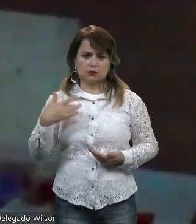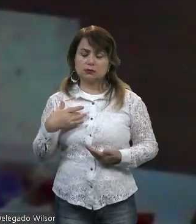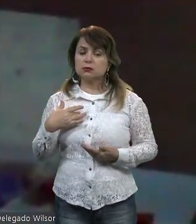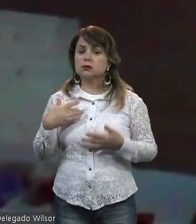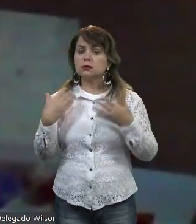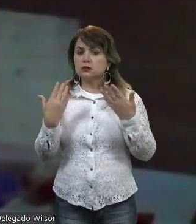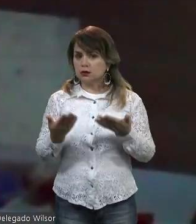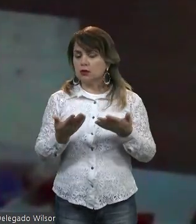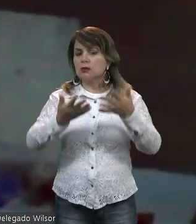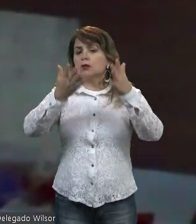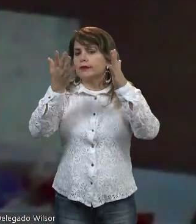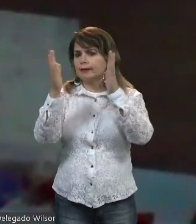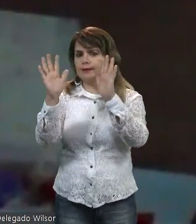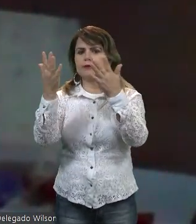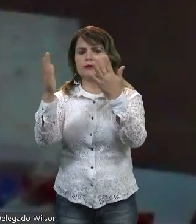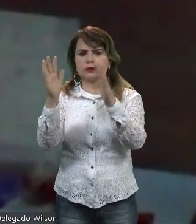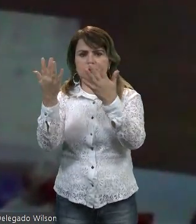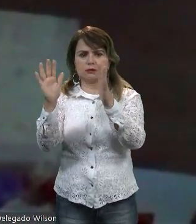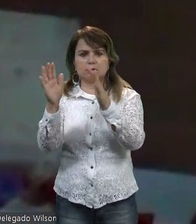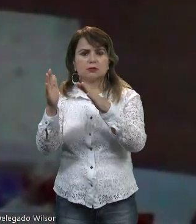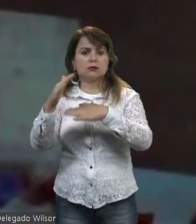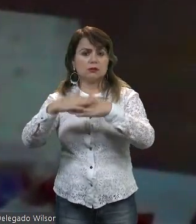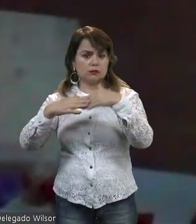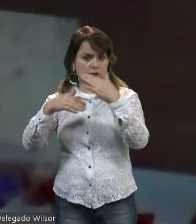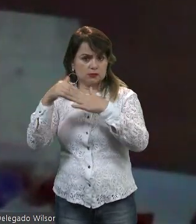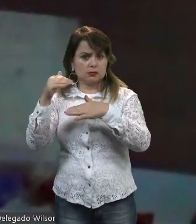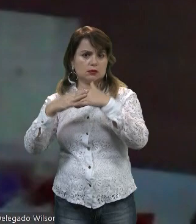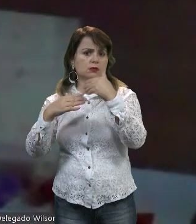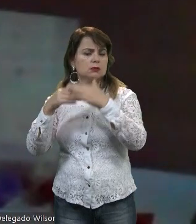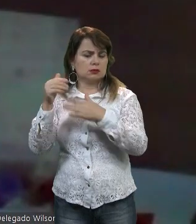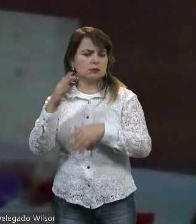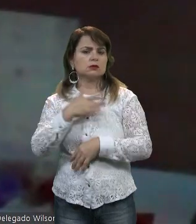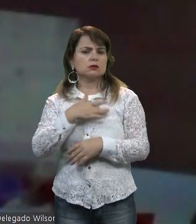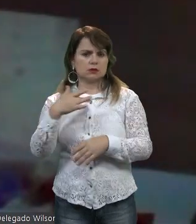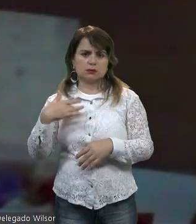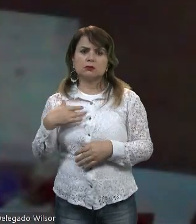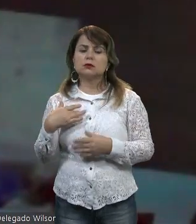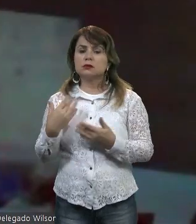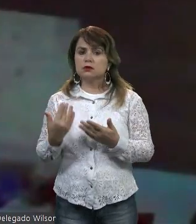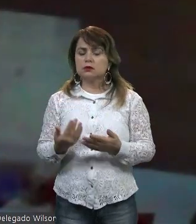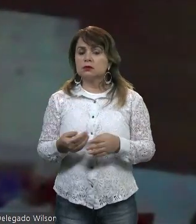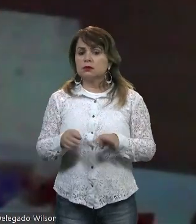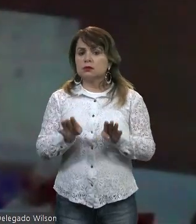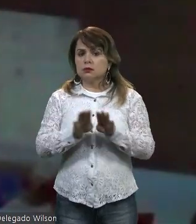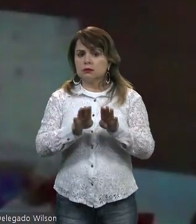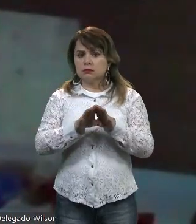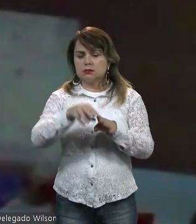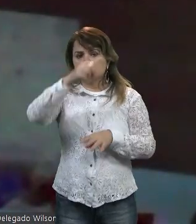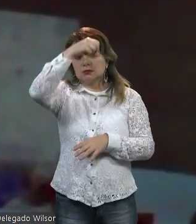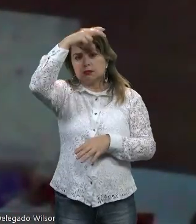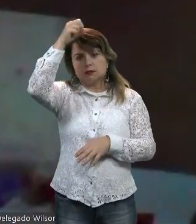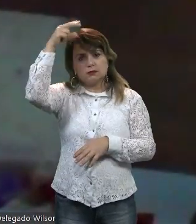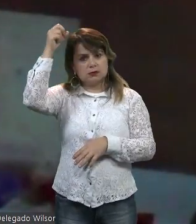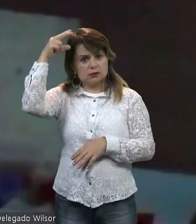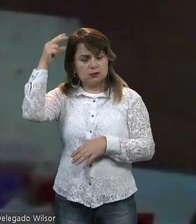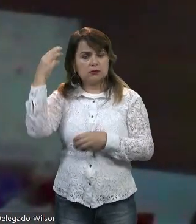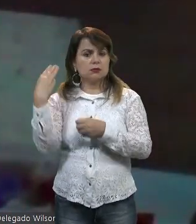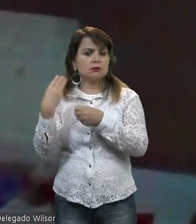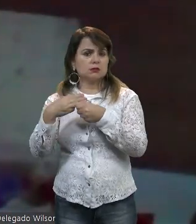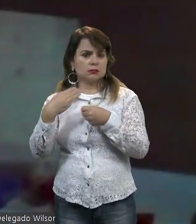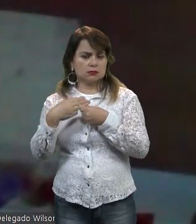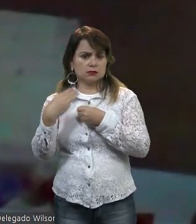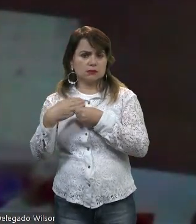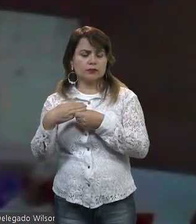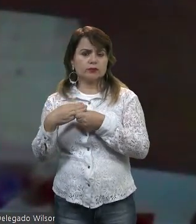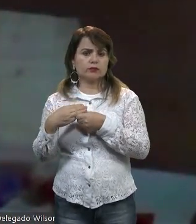aplauso a eles, todos os servidores, né? A Prefeitura Municipal faz aí um remanejamento de